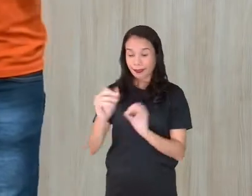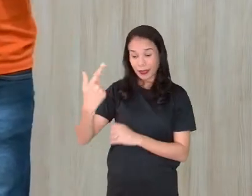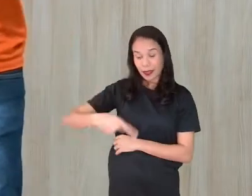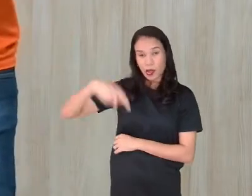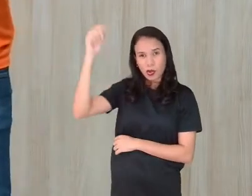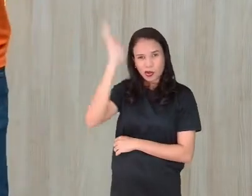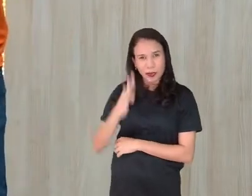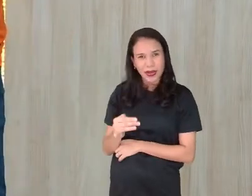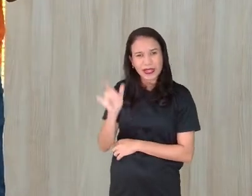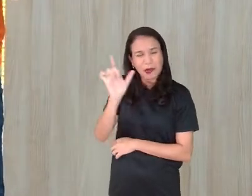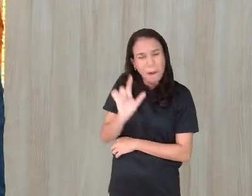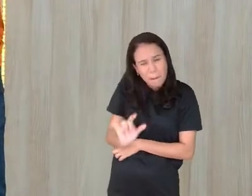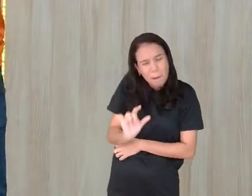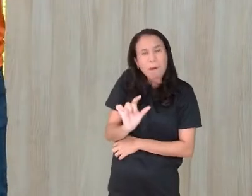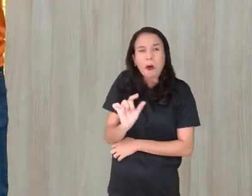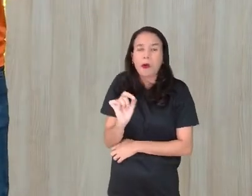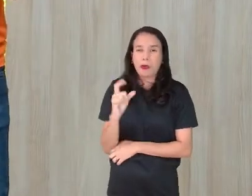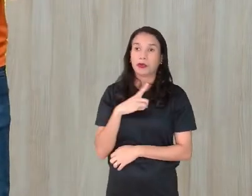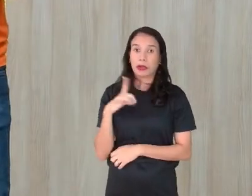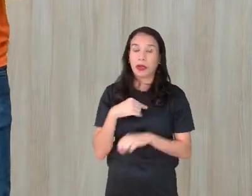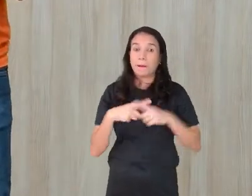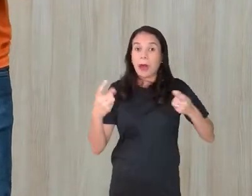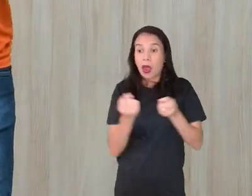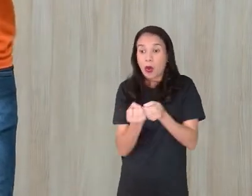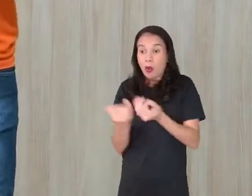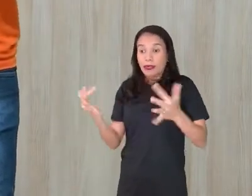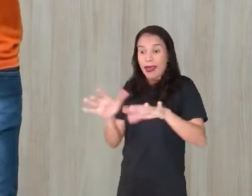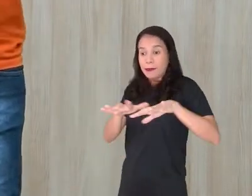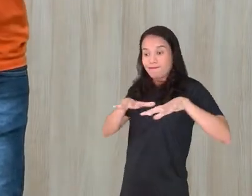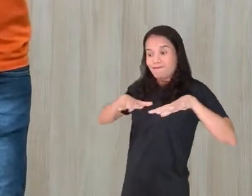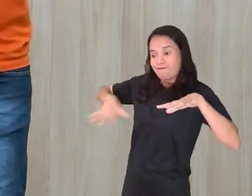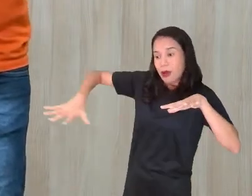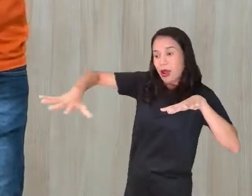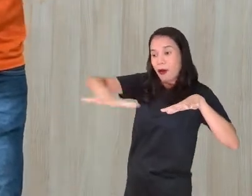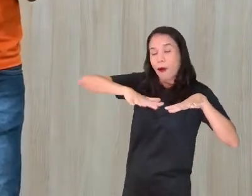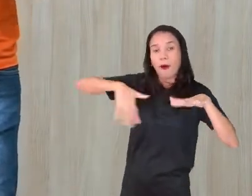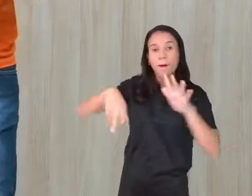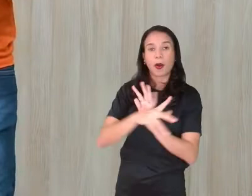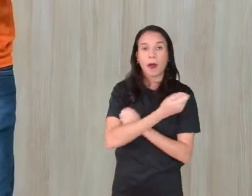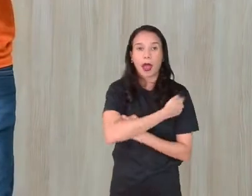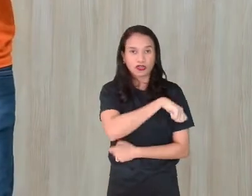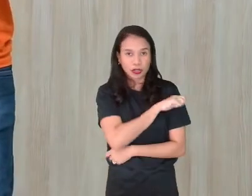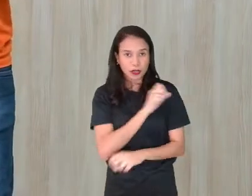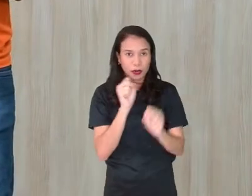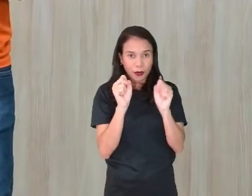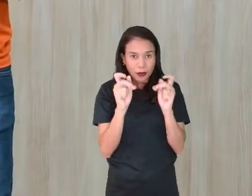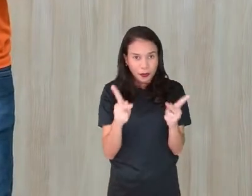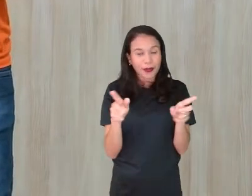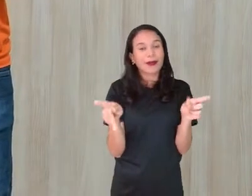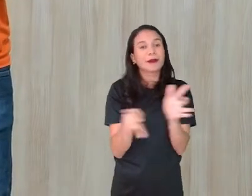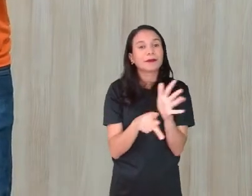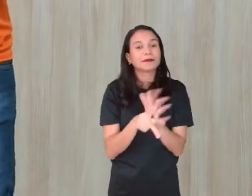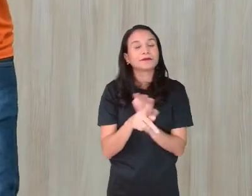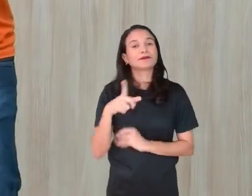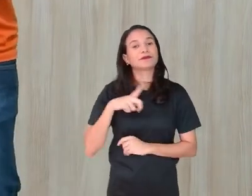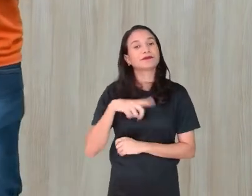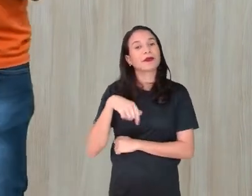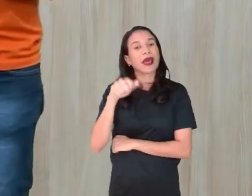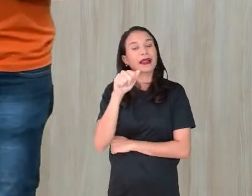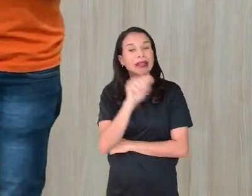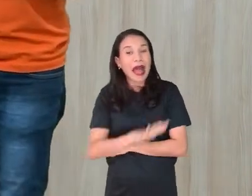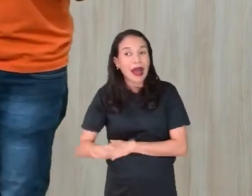Brasil vai ser a menor parte, né, a maior parte vai estar na Argentina, ok? E a maior parte de uma área